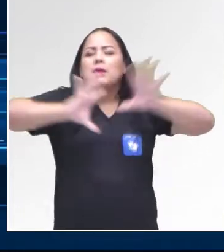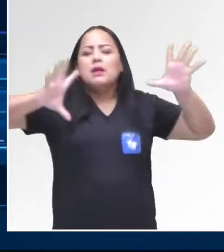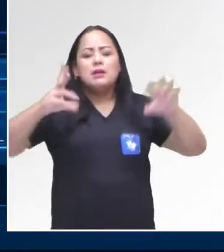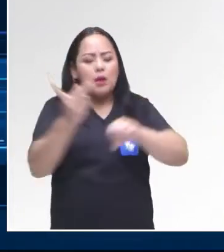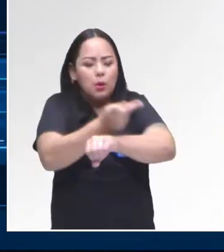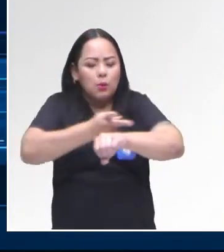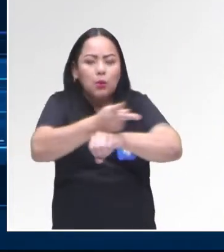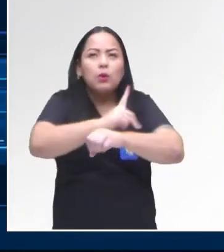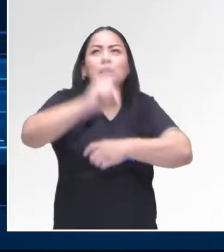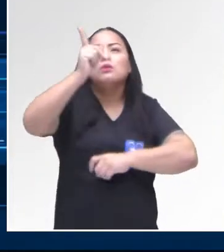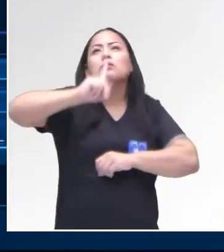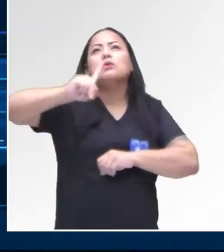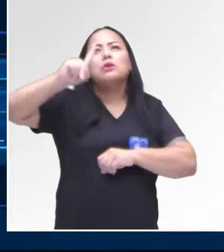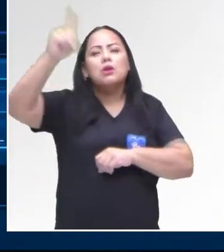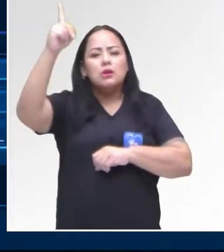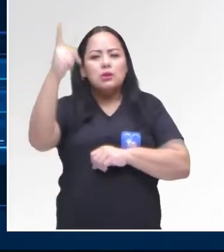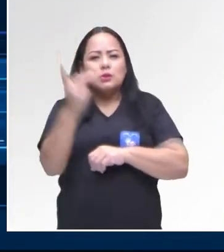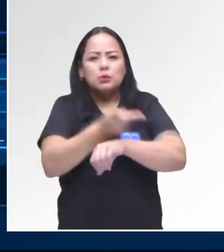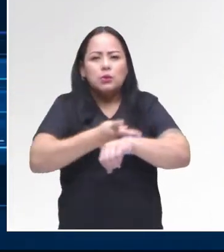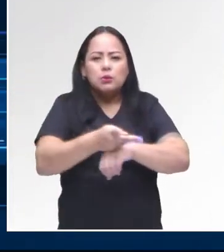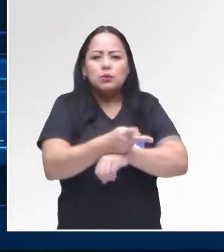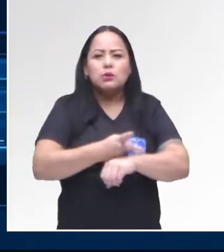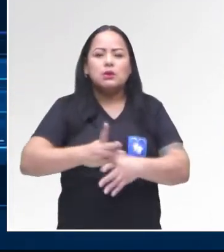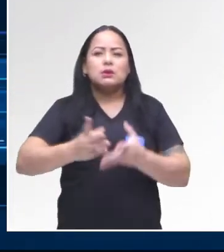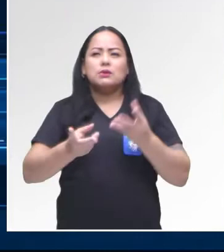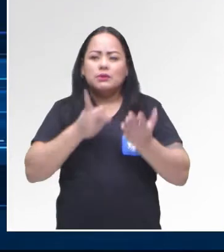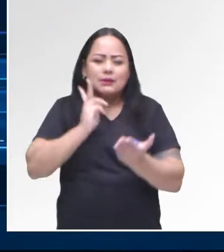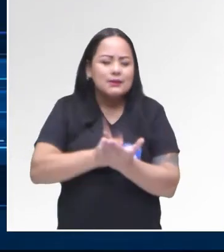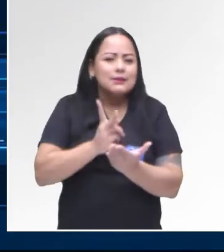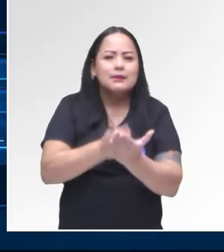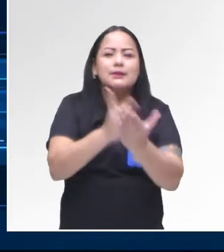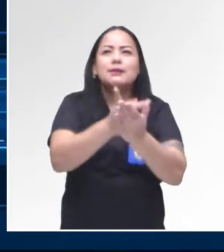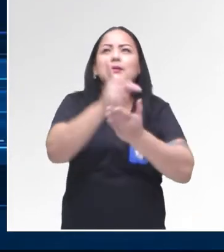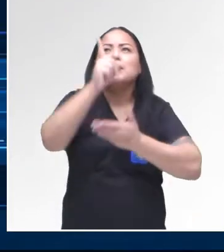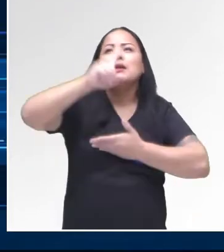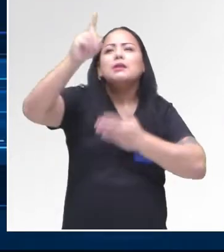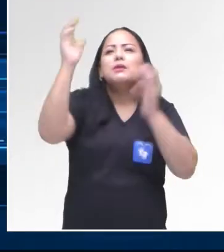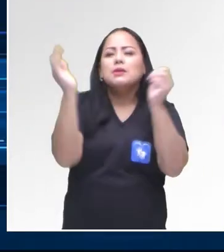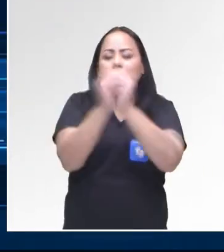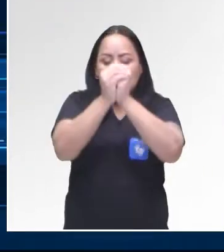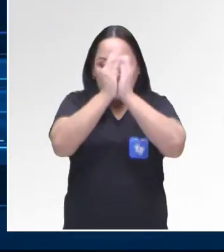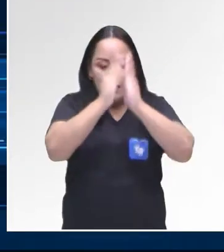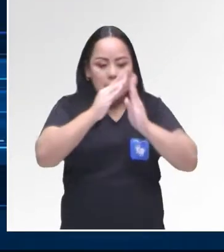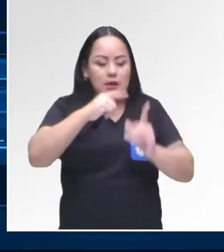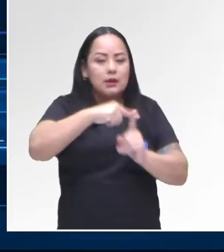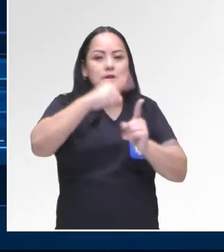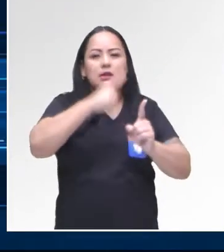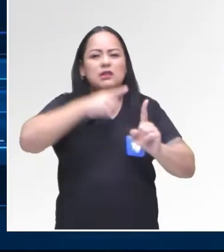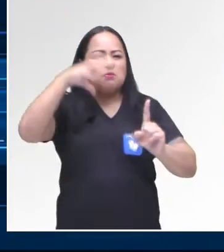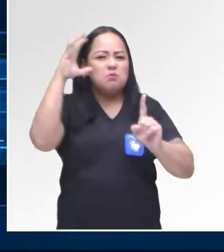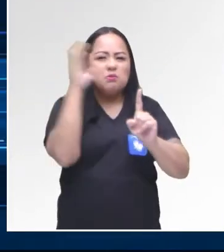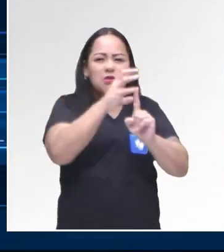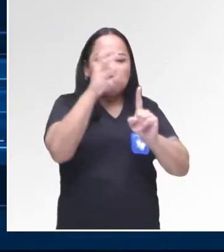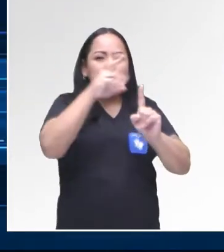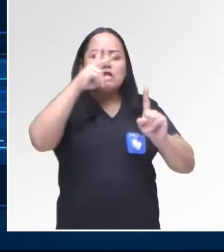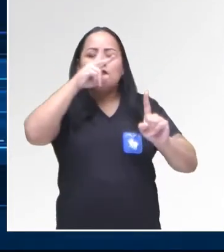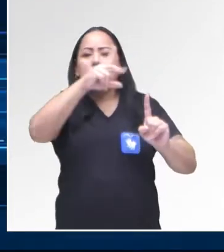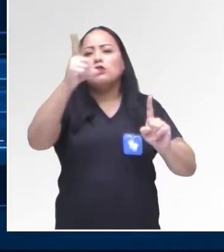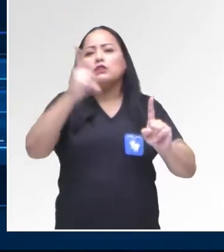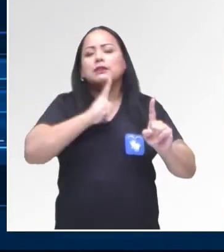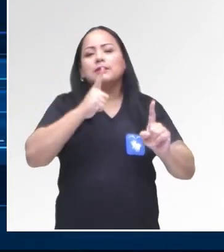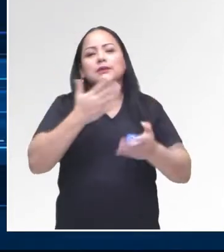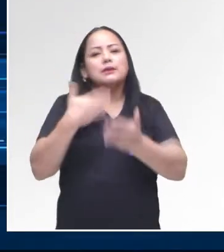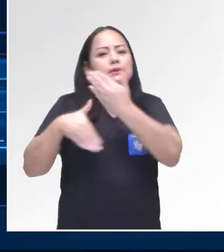o divino, buscando ali recorrentemente, né, a Deus. A igreja tinha uma influência muito forte, não